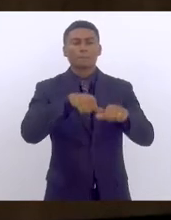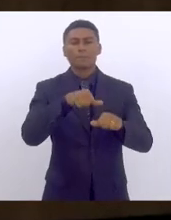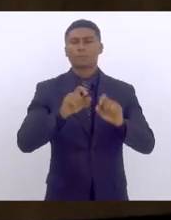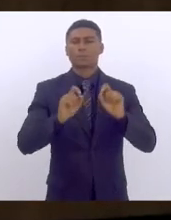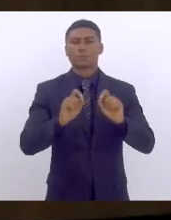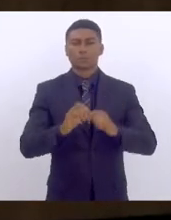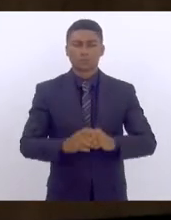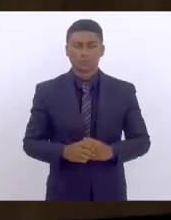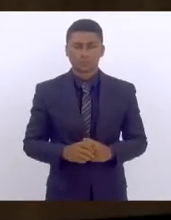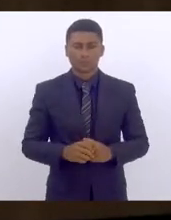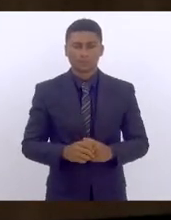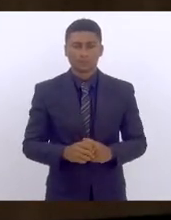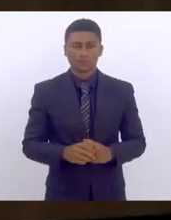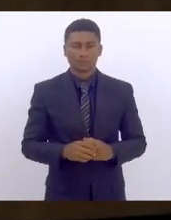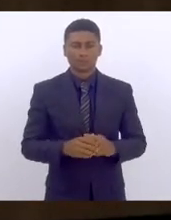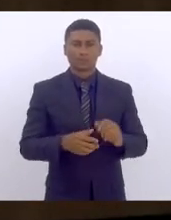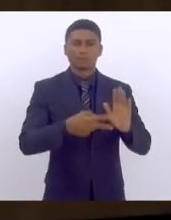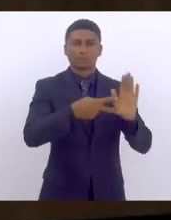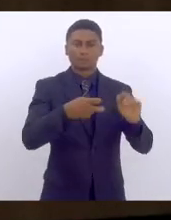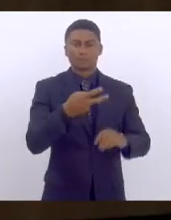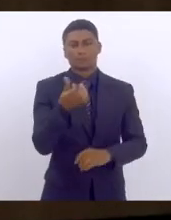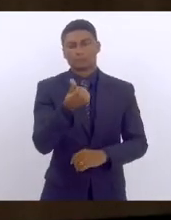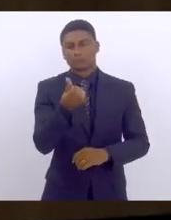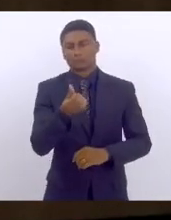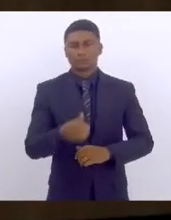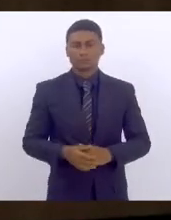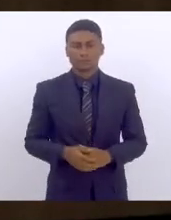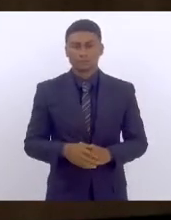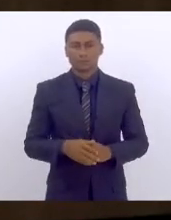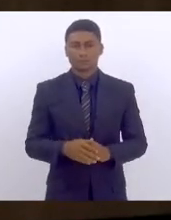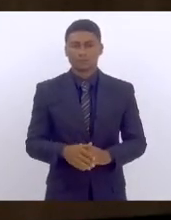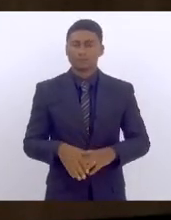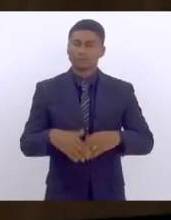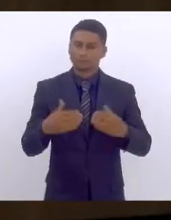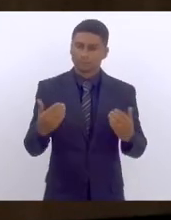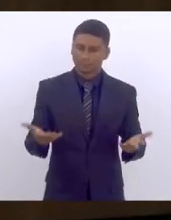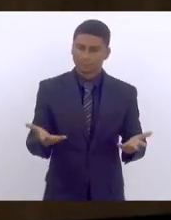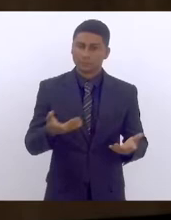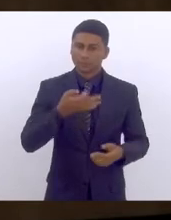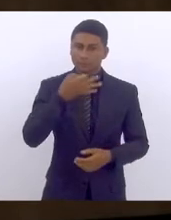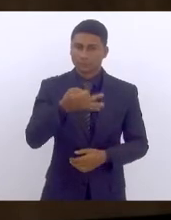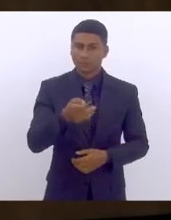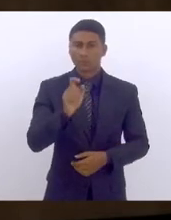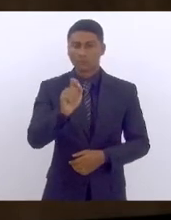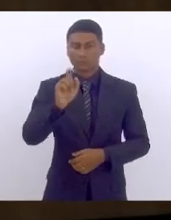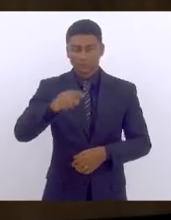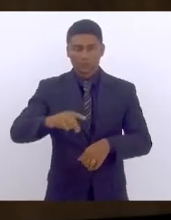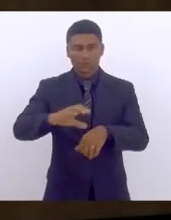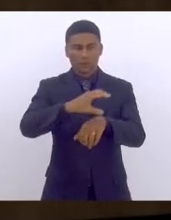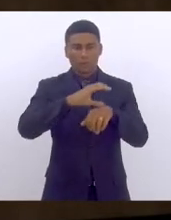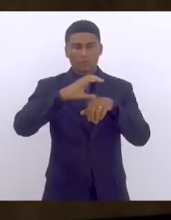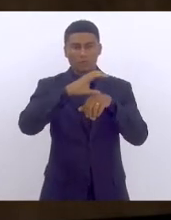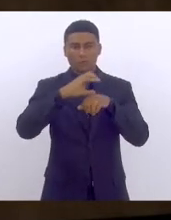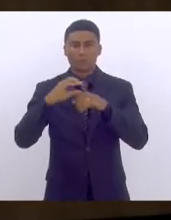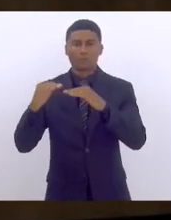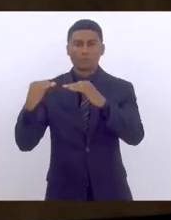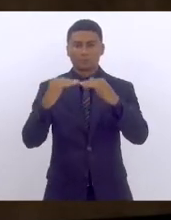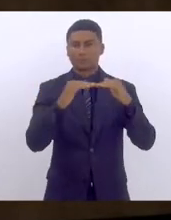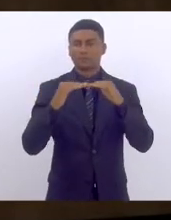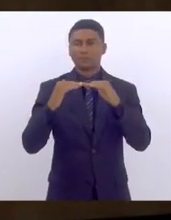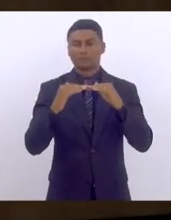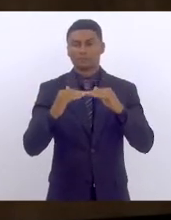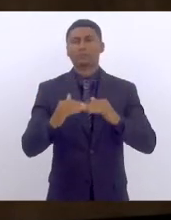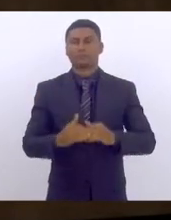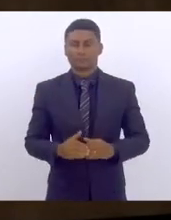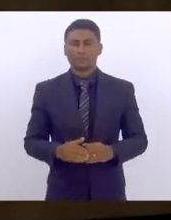o artigo 6º. Assim posto, o parecer é pela constitucionalidade